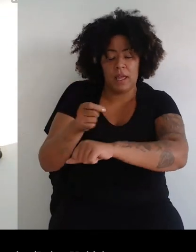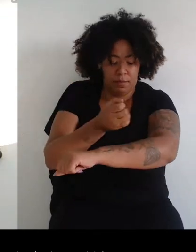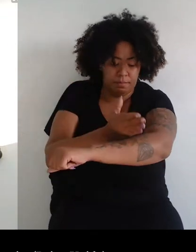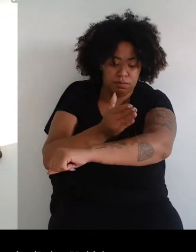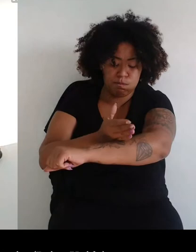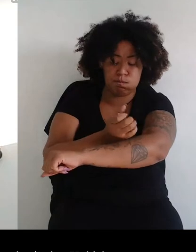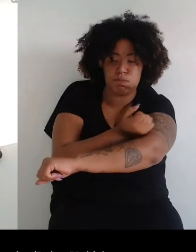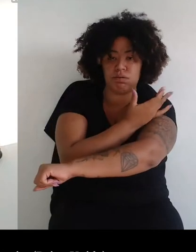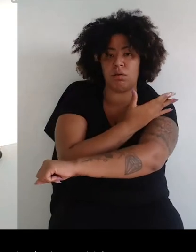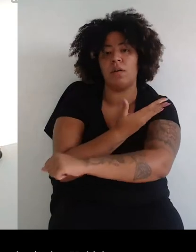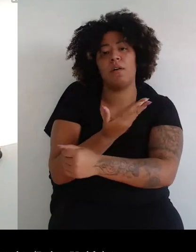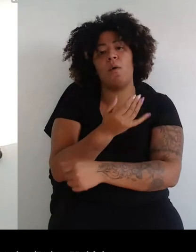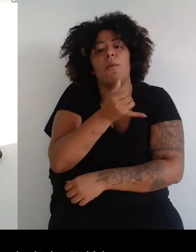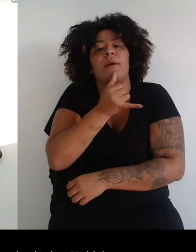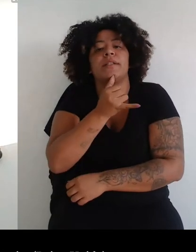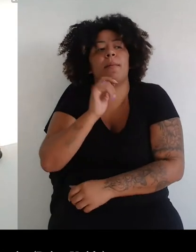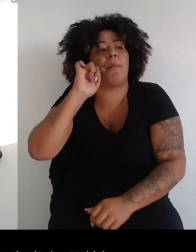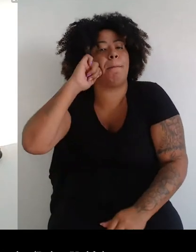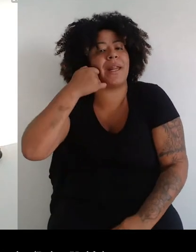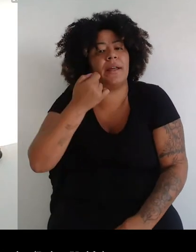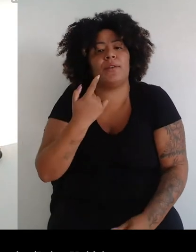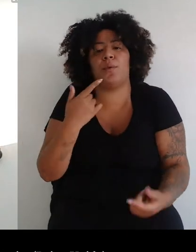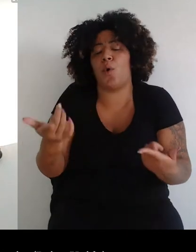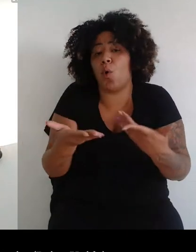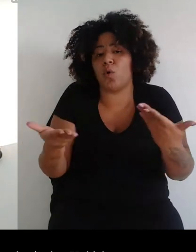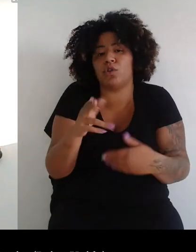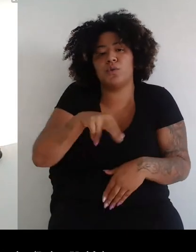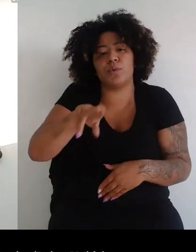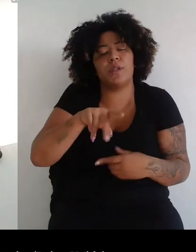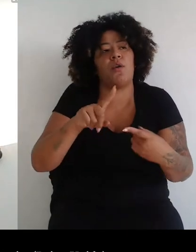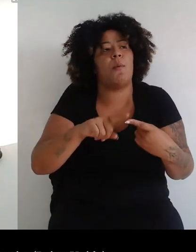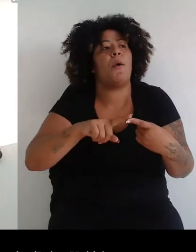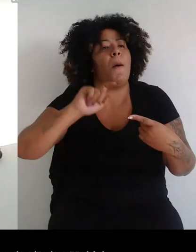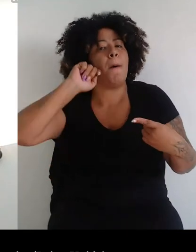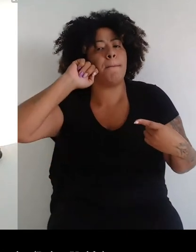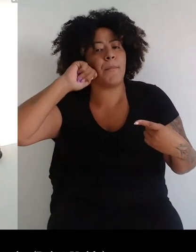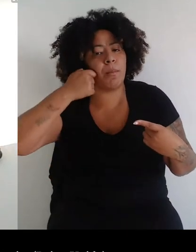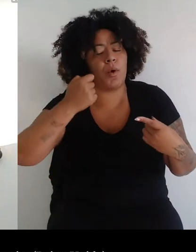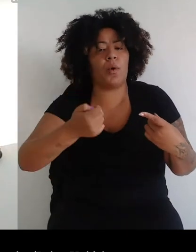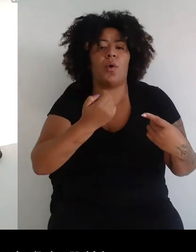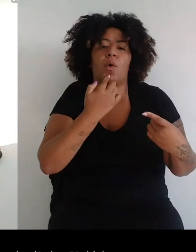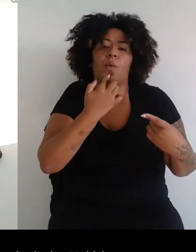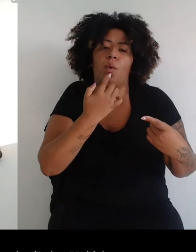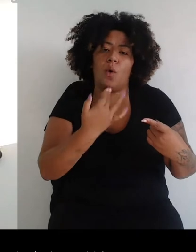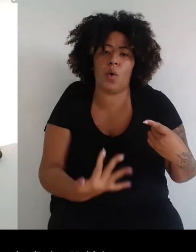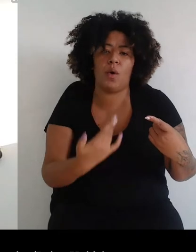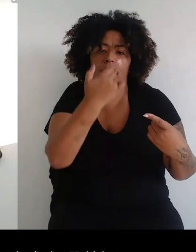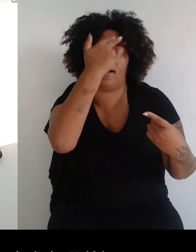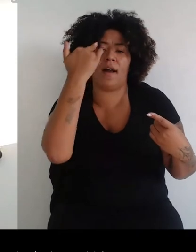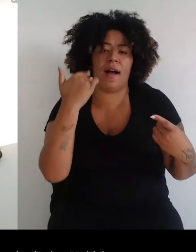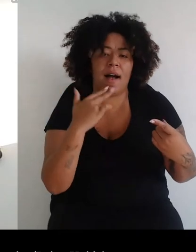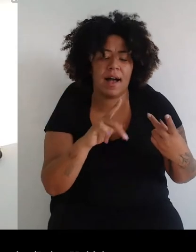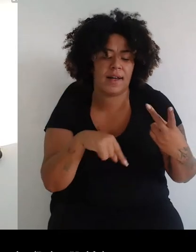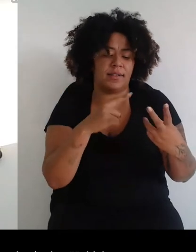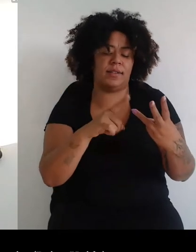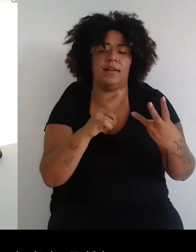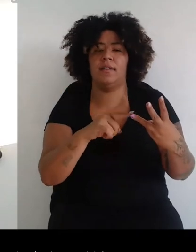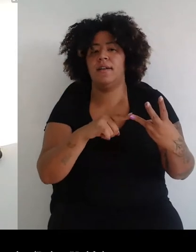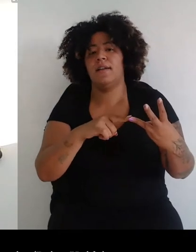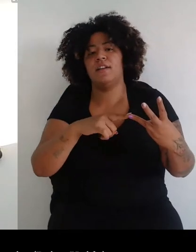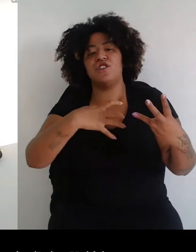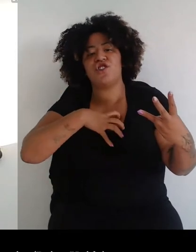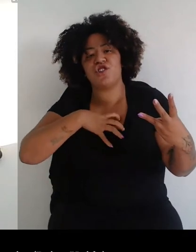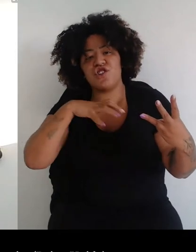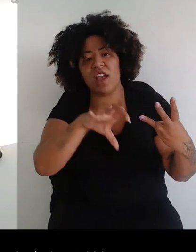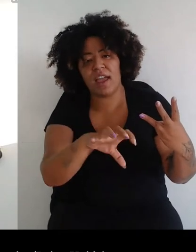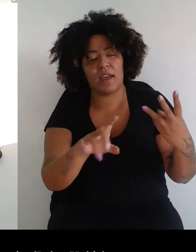cor ou preto como raça o preto como sinal de autoridade e seriedade bem como nós vemos nos